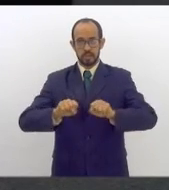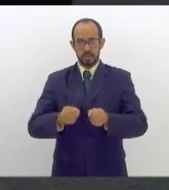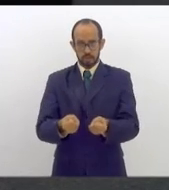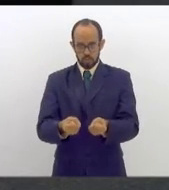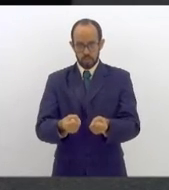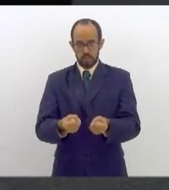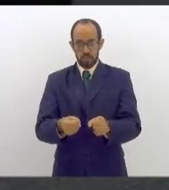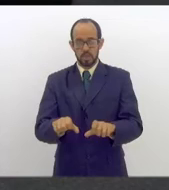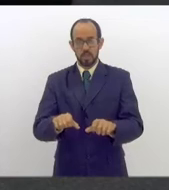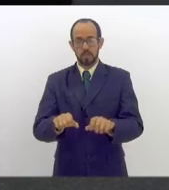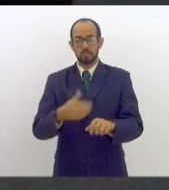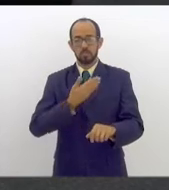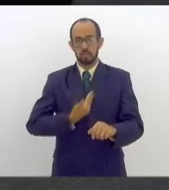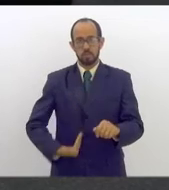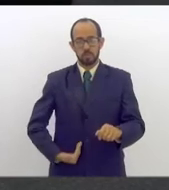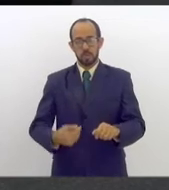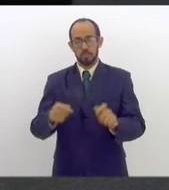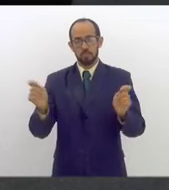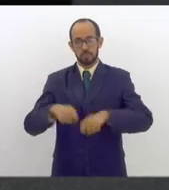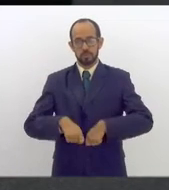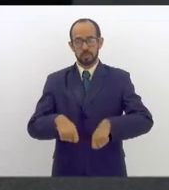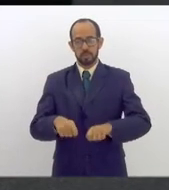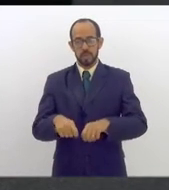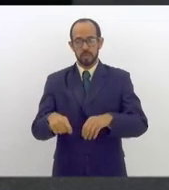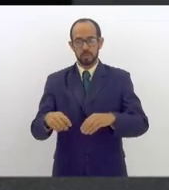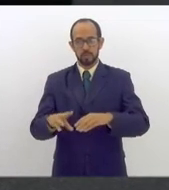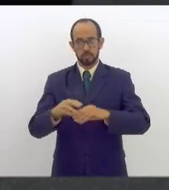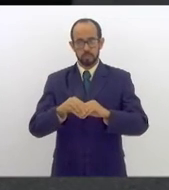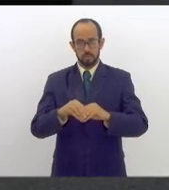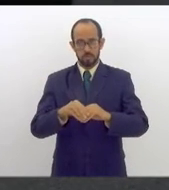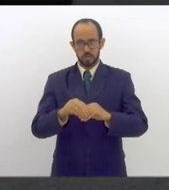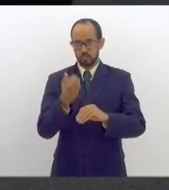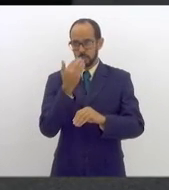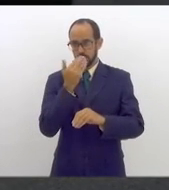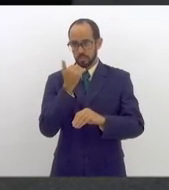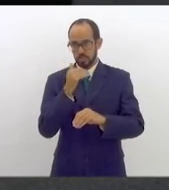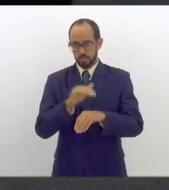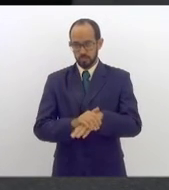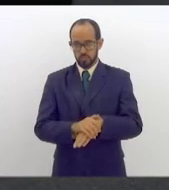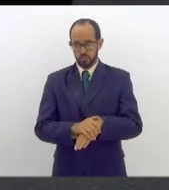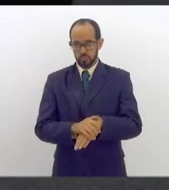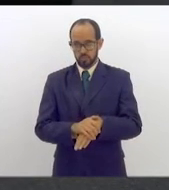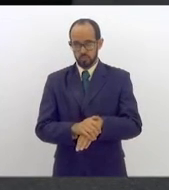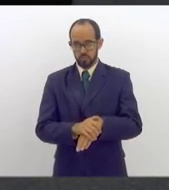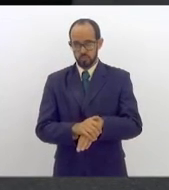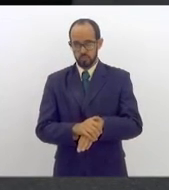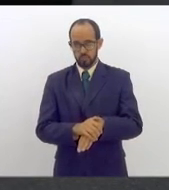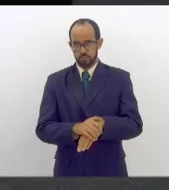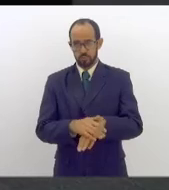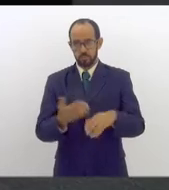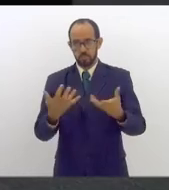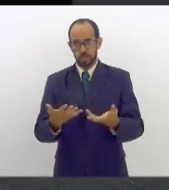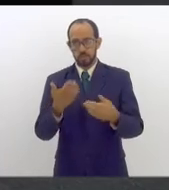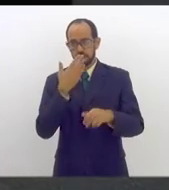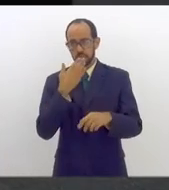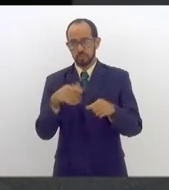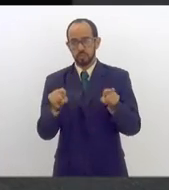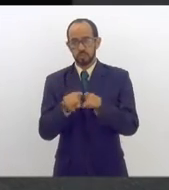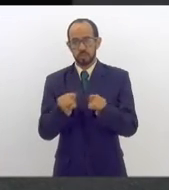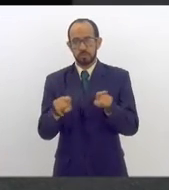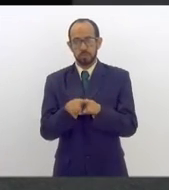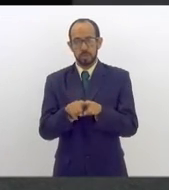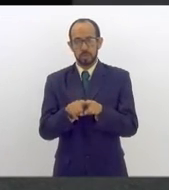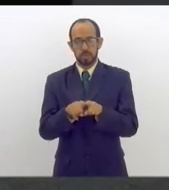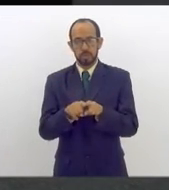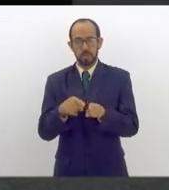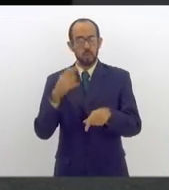a possibilidade do auxílio, tá? Então, e quero só pedir também, embora acho que